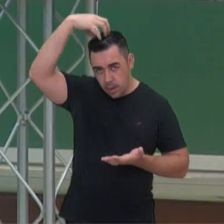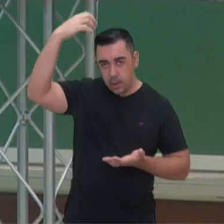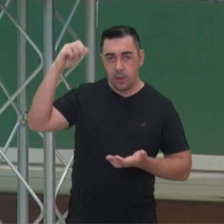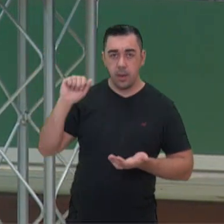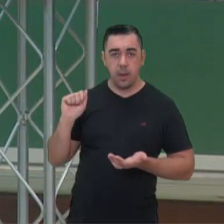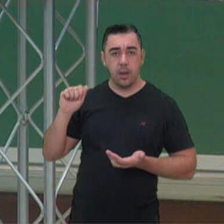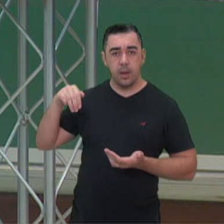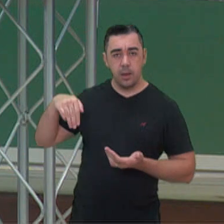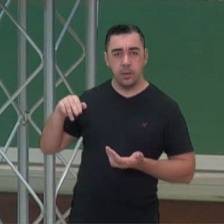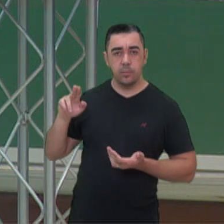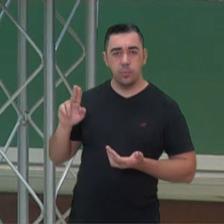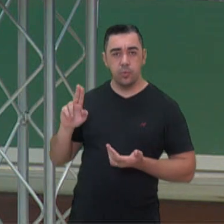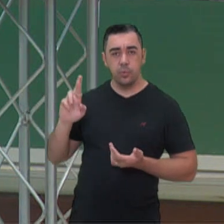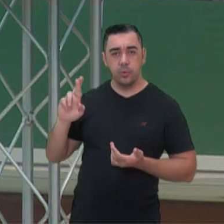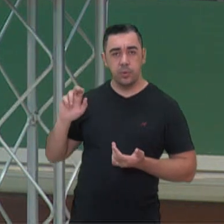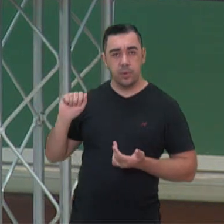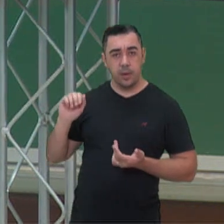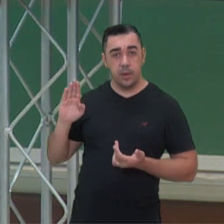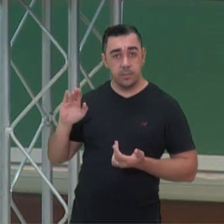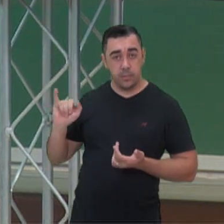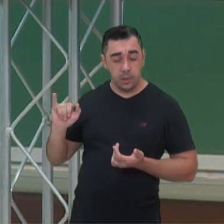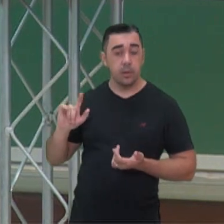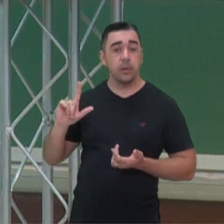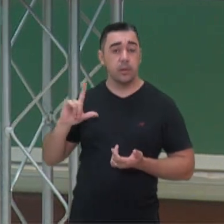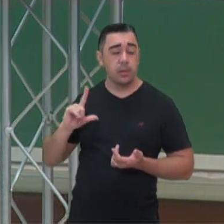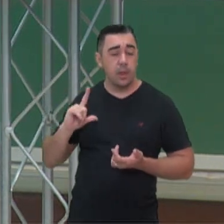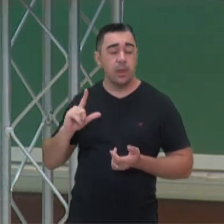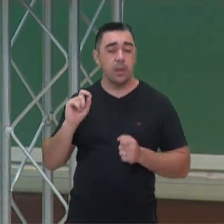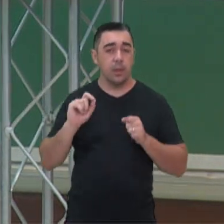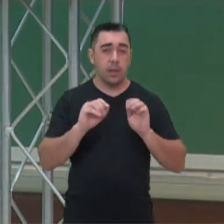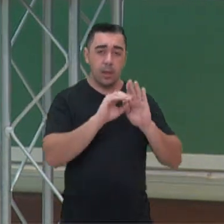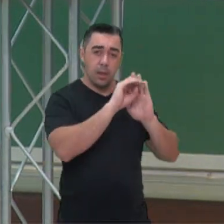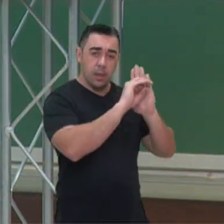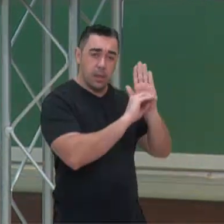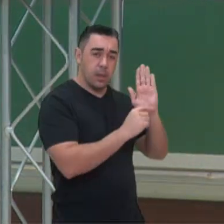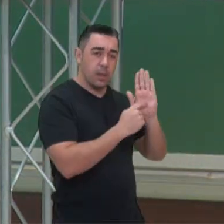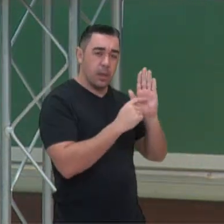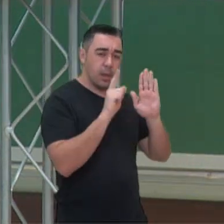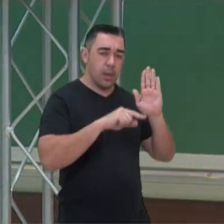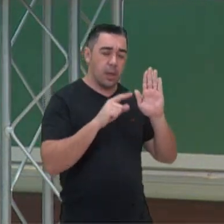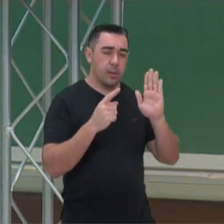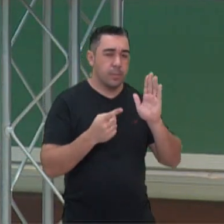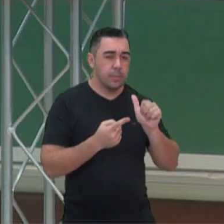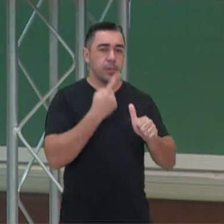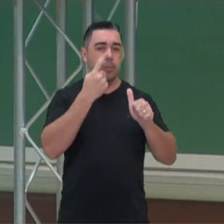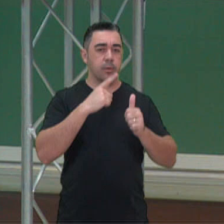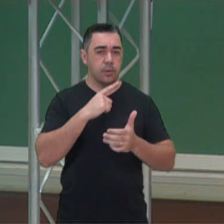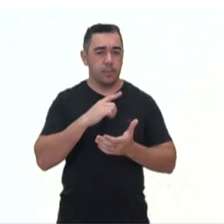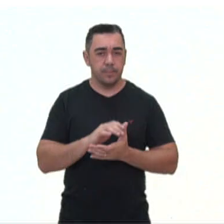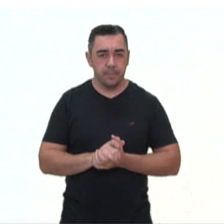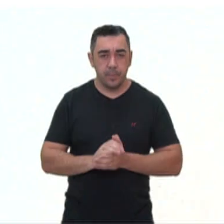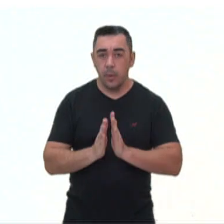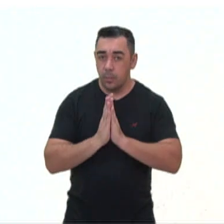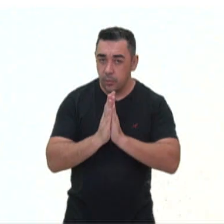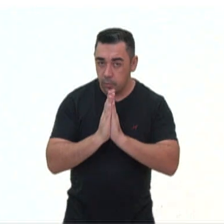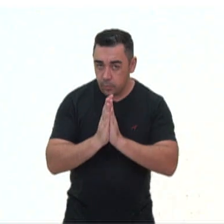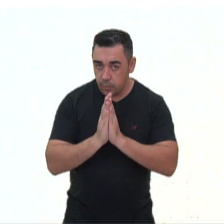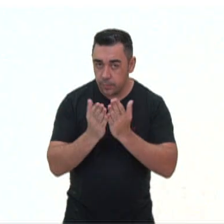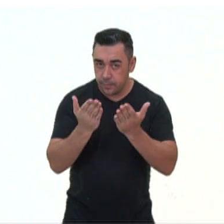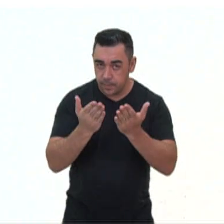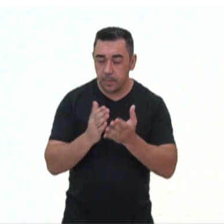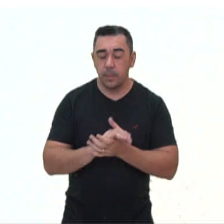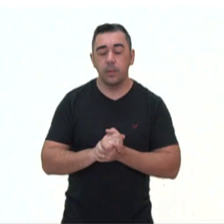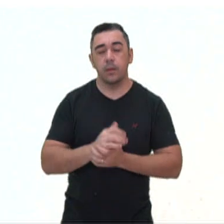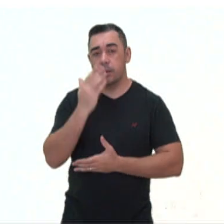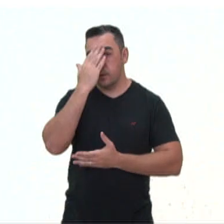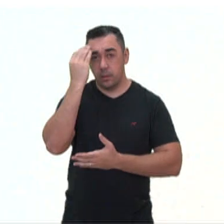Hammurabi, rei da Babilônia, vai nos dar esta orientação. Por favor, não esqueça, é muito comum a